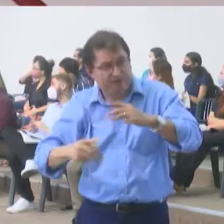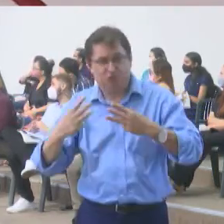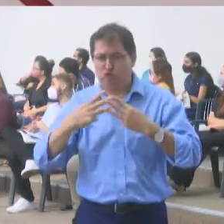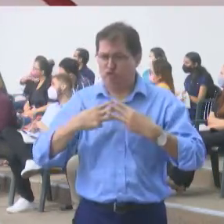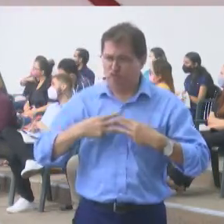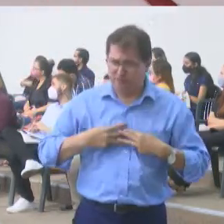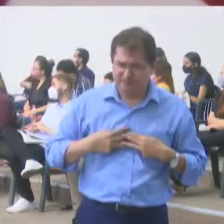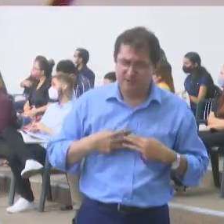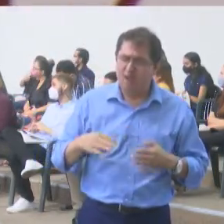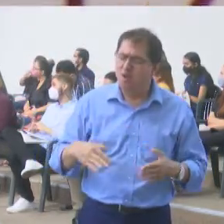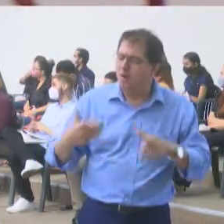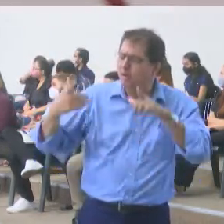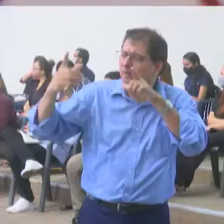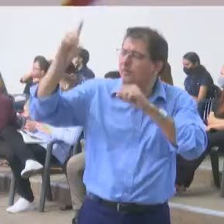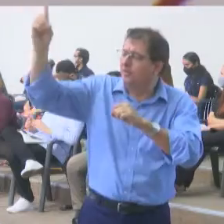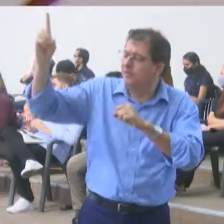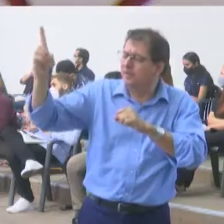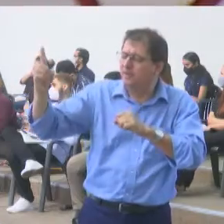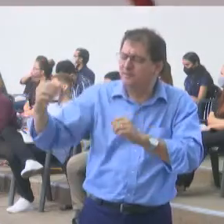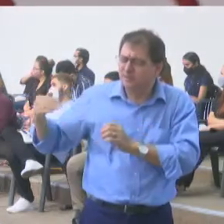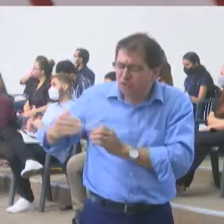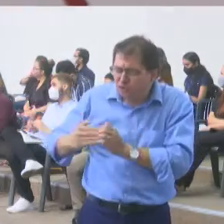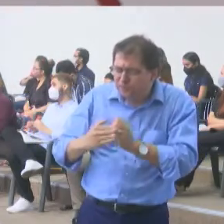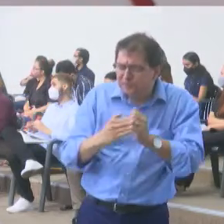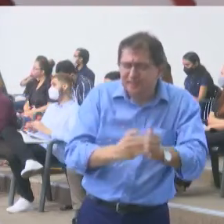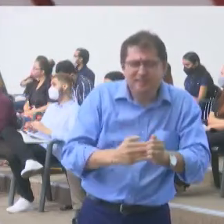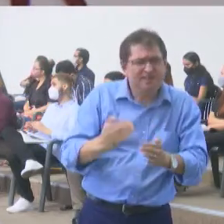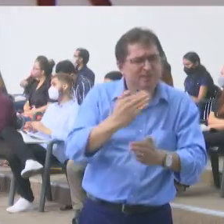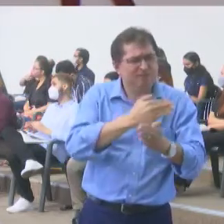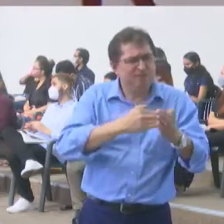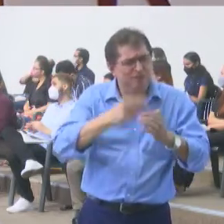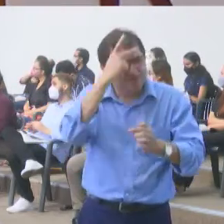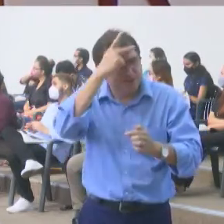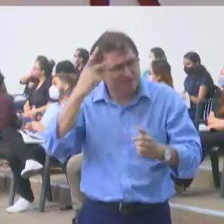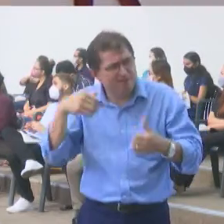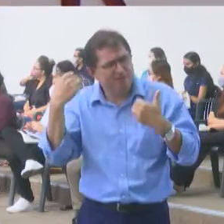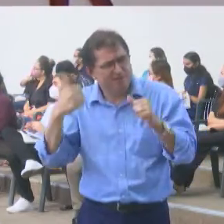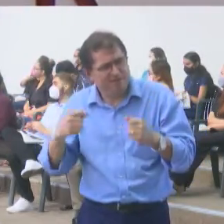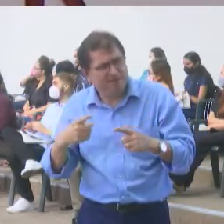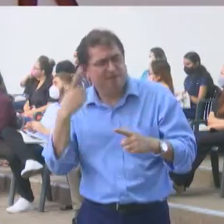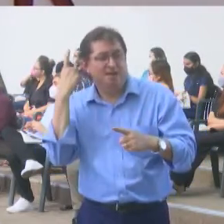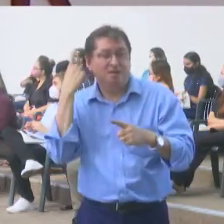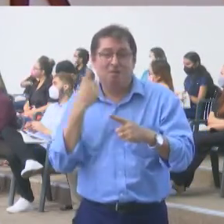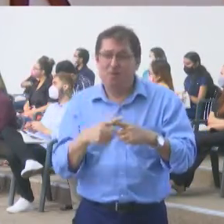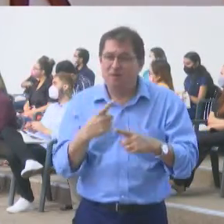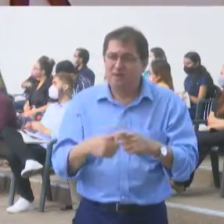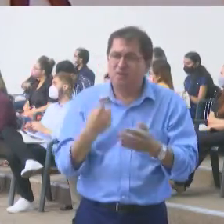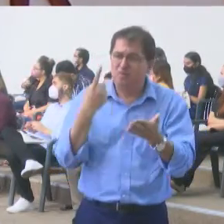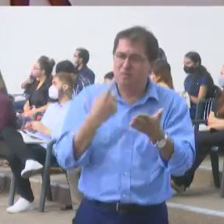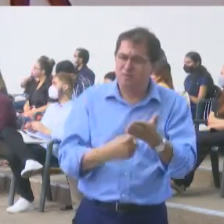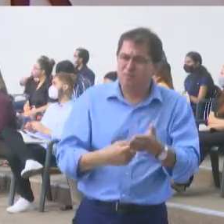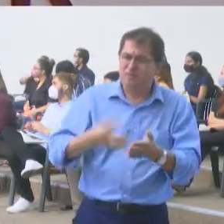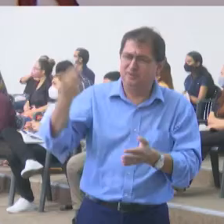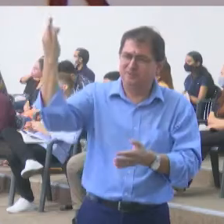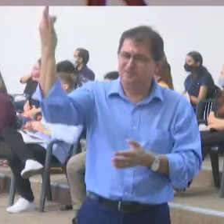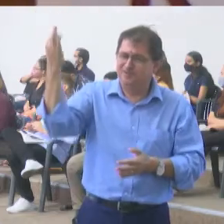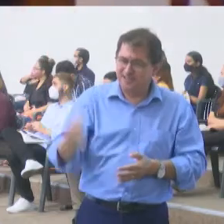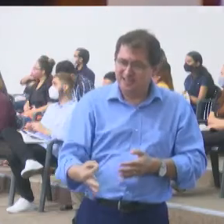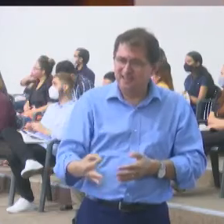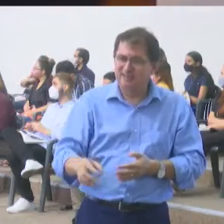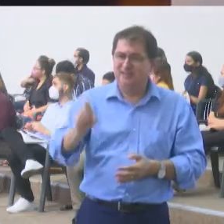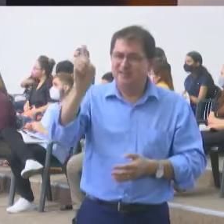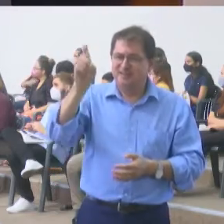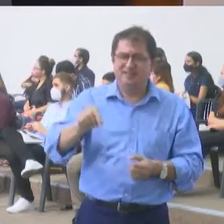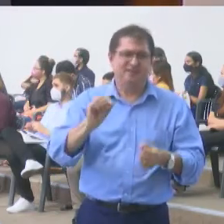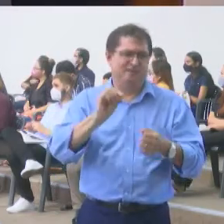Boaz, como Deus está dirigindo e montando quebra-cabeça para que o propósito dele seja cumprido. É importante que você